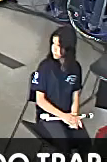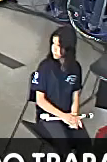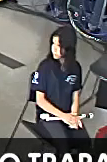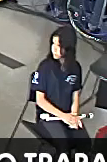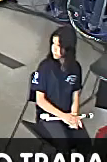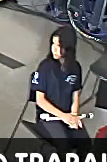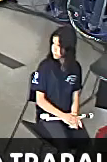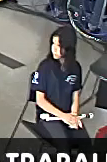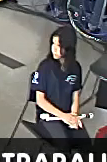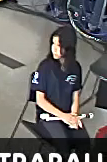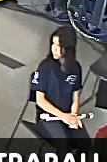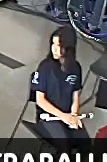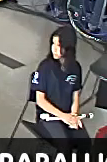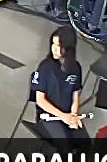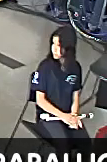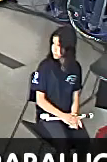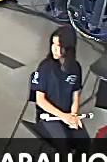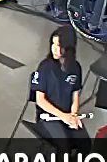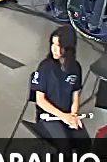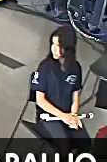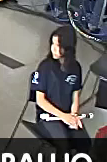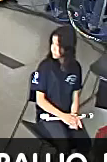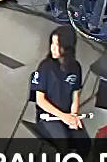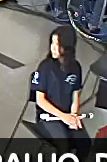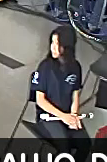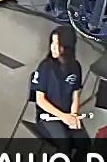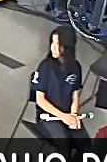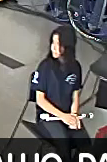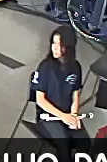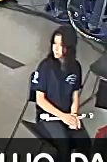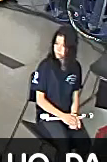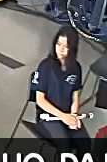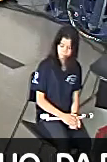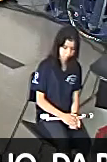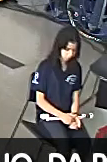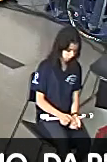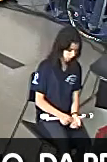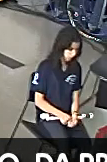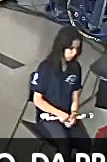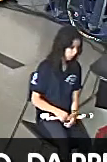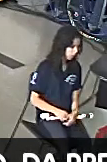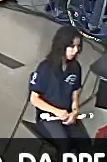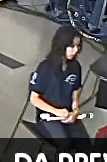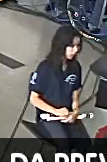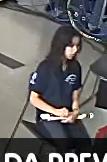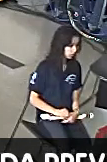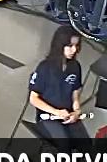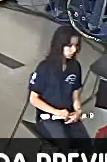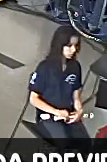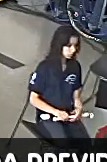Nesse momento, nós vamos apreciar a apresentação da orquestra Rosa Fonte Foster.